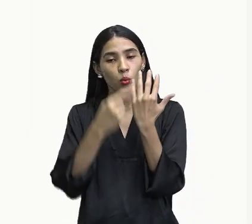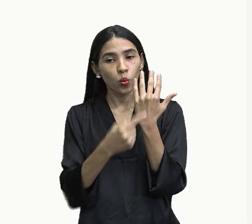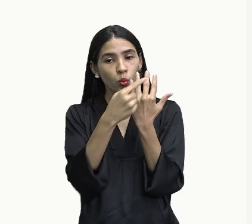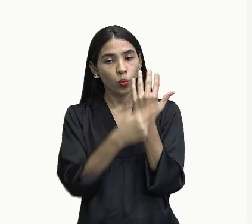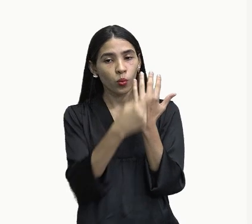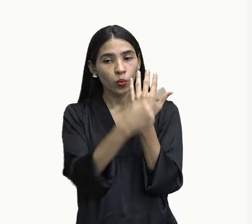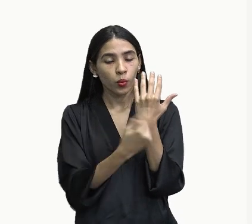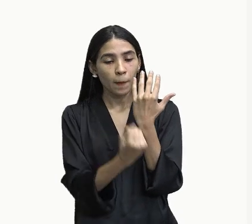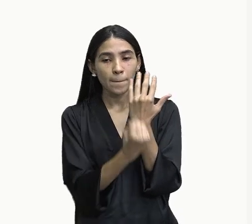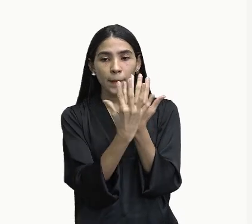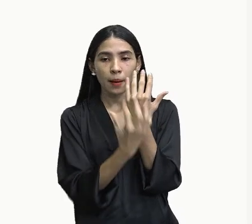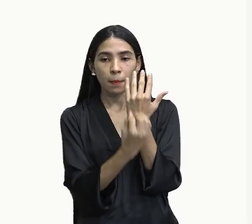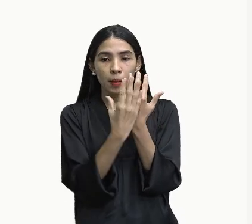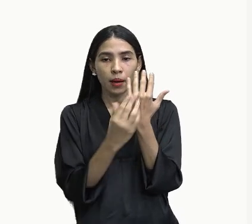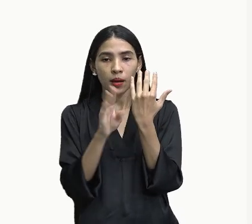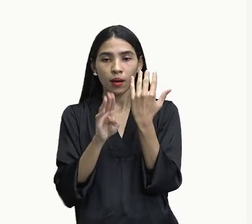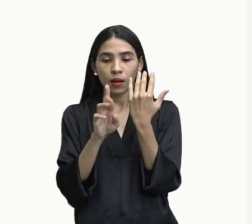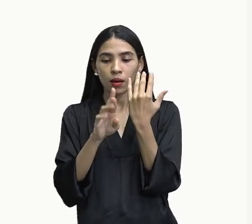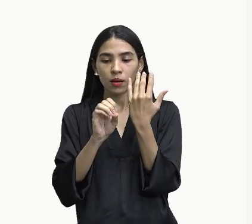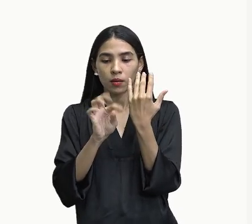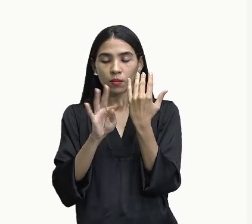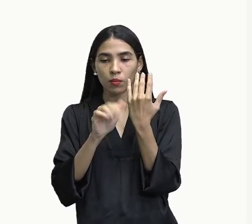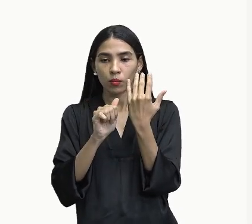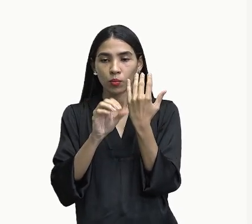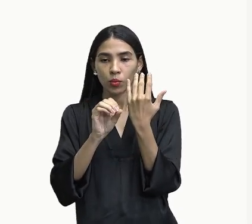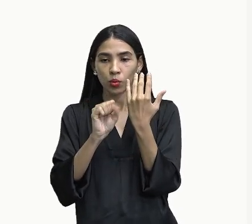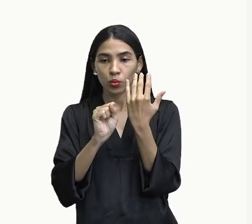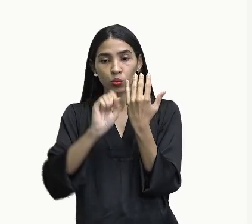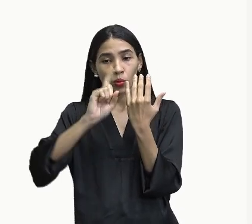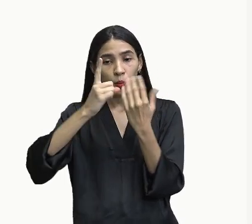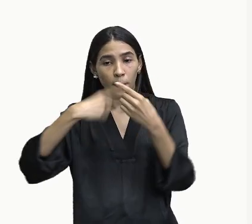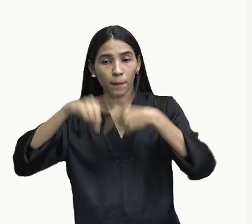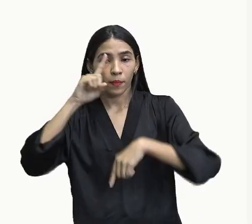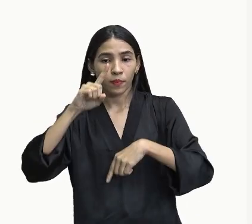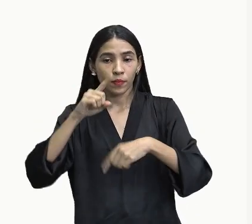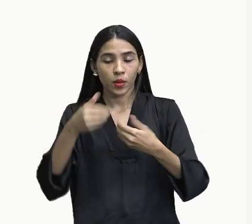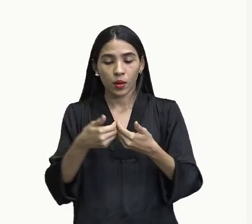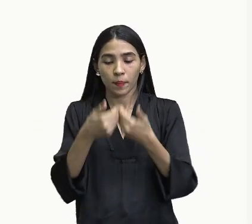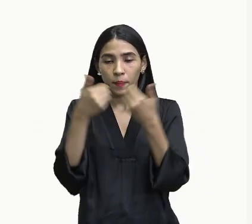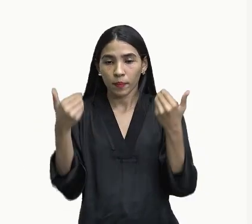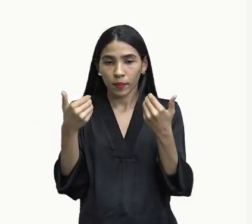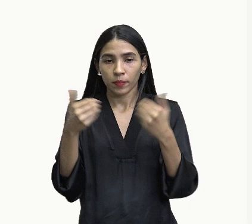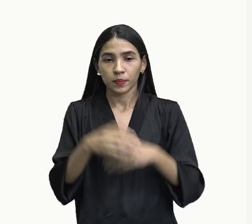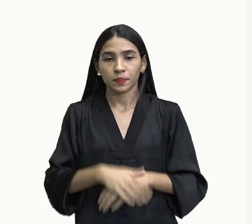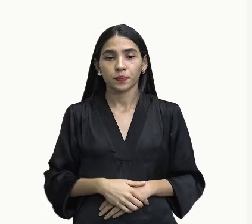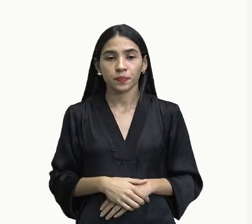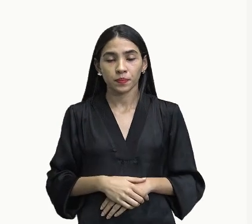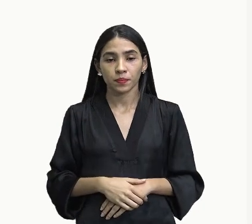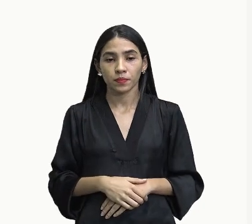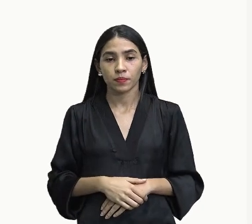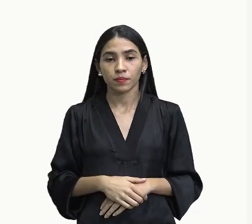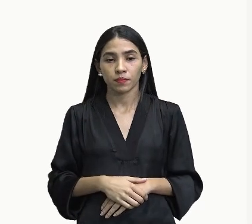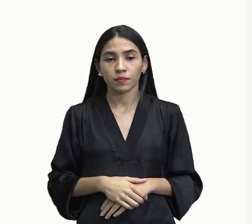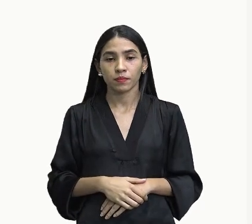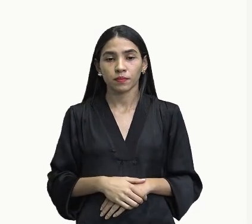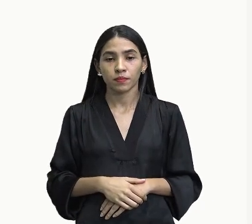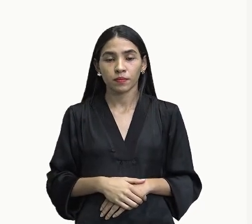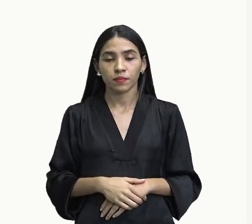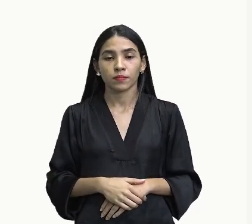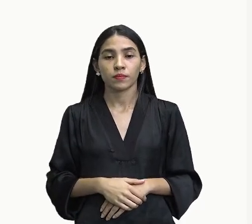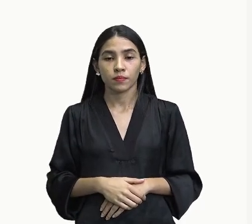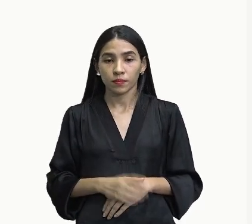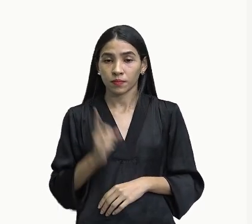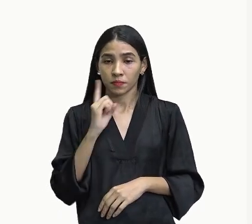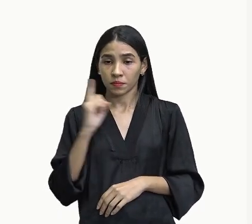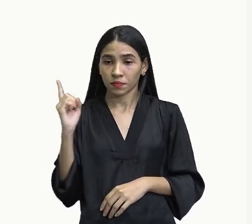se desenvolverem, se separam e dão origem a novos indivíduos. Lembra muito brotamento, né? Esse